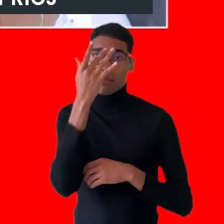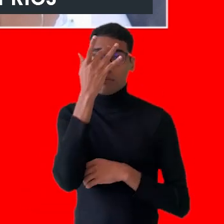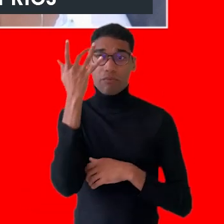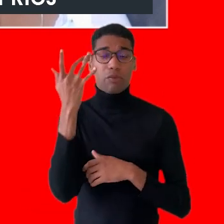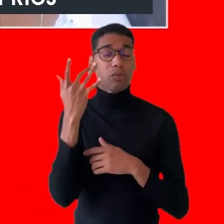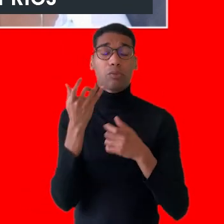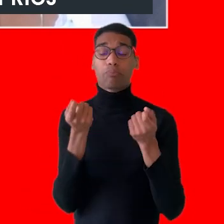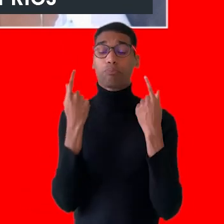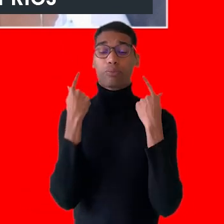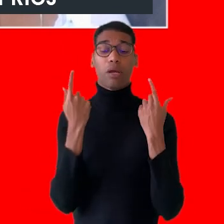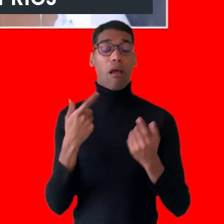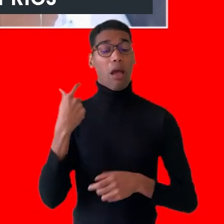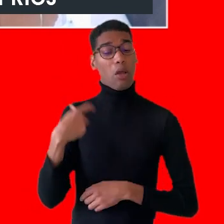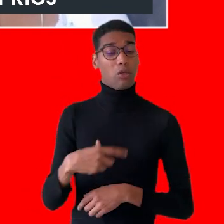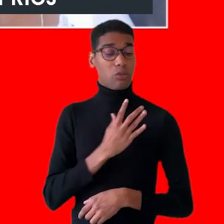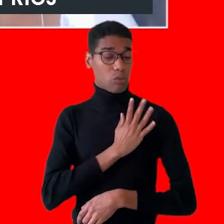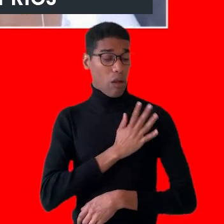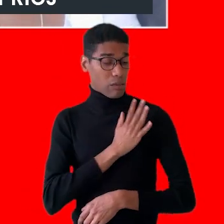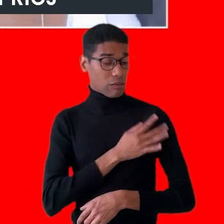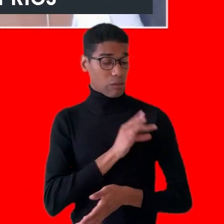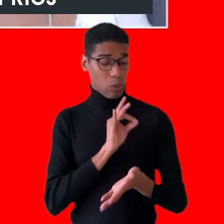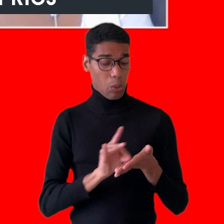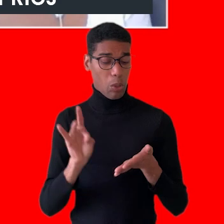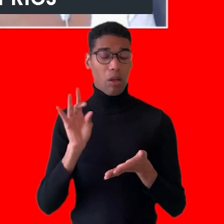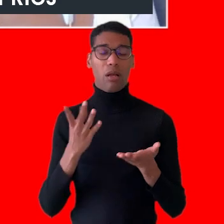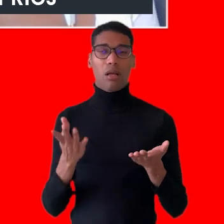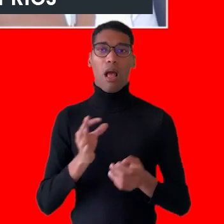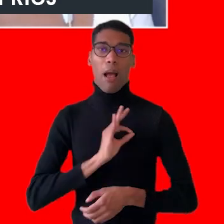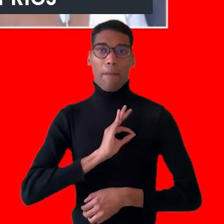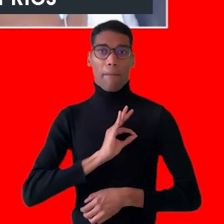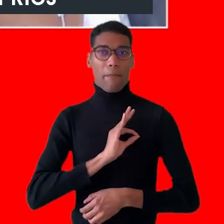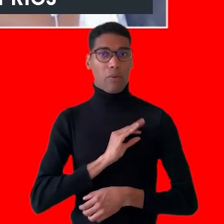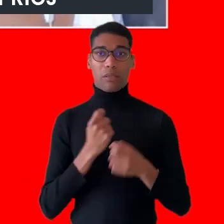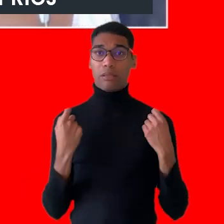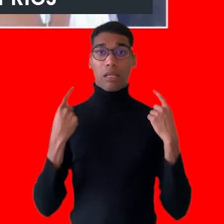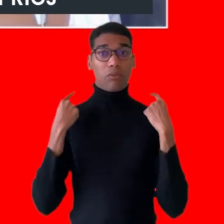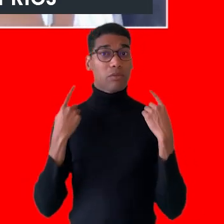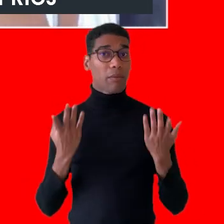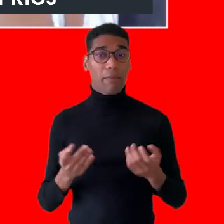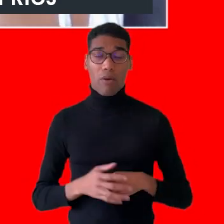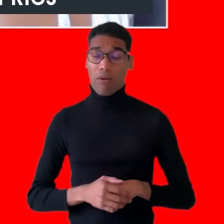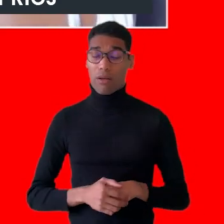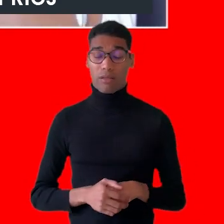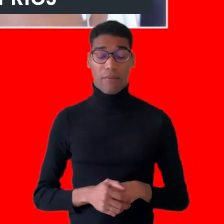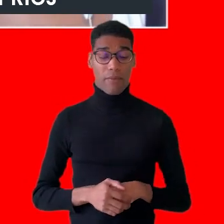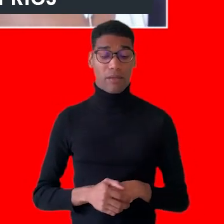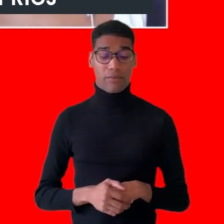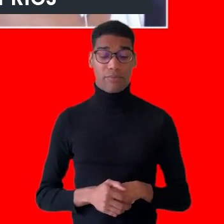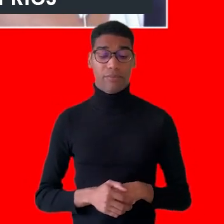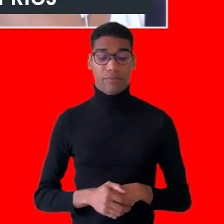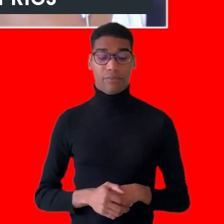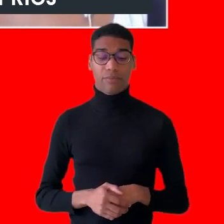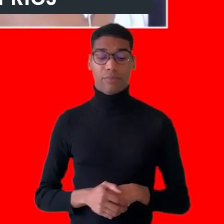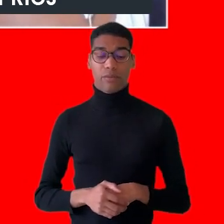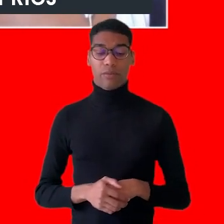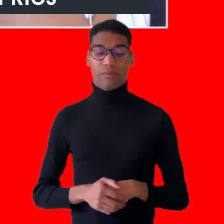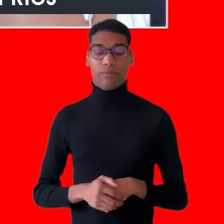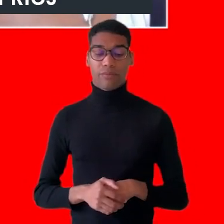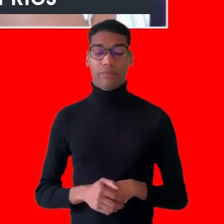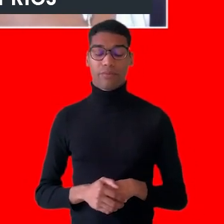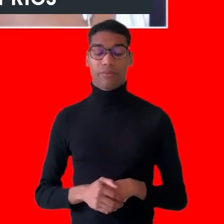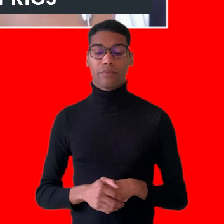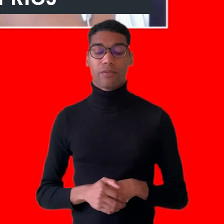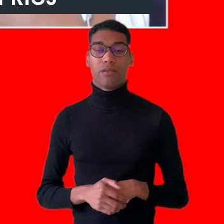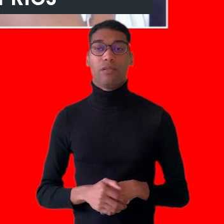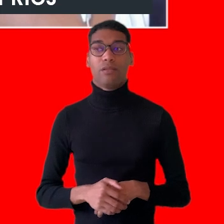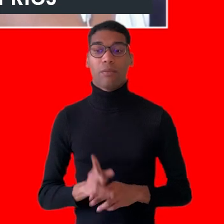importam mais, né, de dizer que são racistas. A polícia não se importa mais, né, de